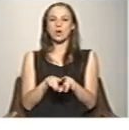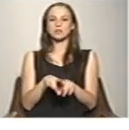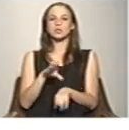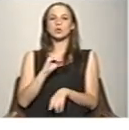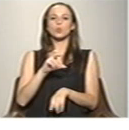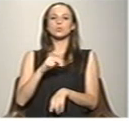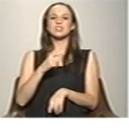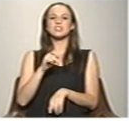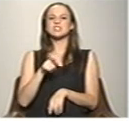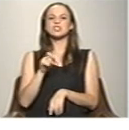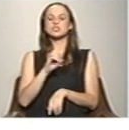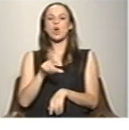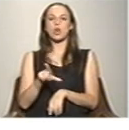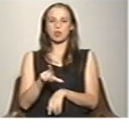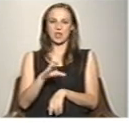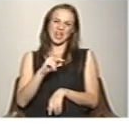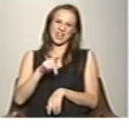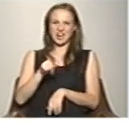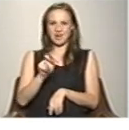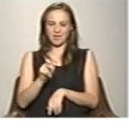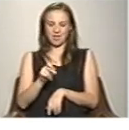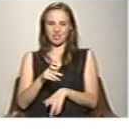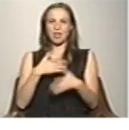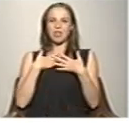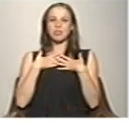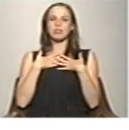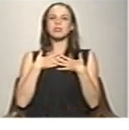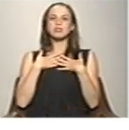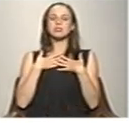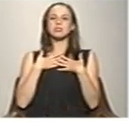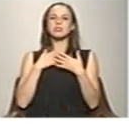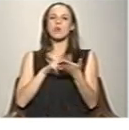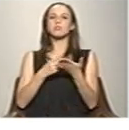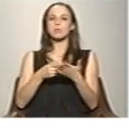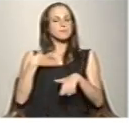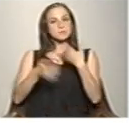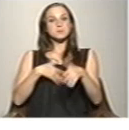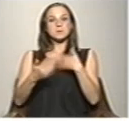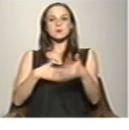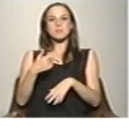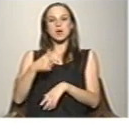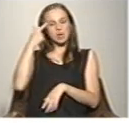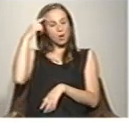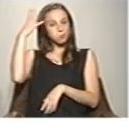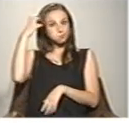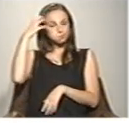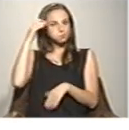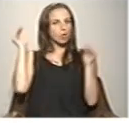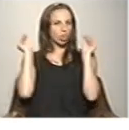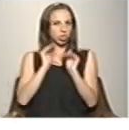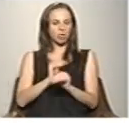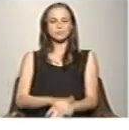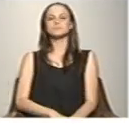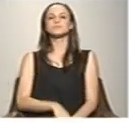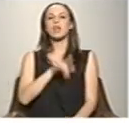acordar. Portanto, uma canela que diminui a sonolência, a irritabilidade e a frequência das cefaleias. O limão usar essa canela como, por exemplo? Pode